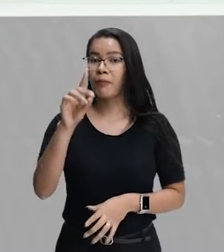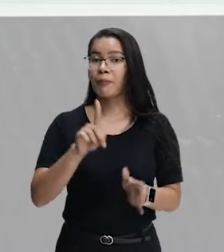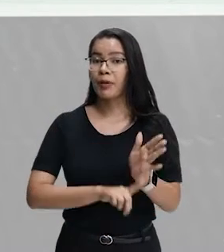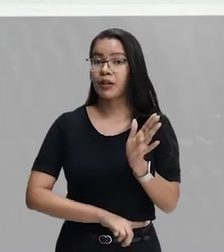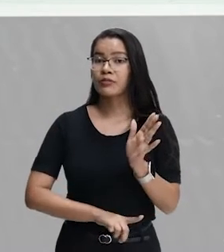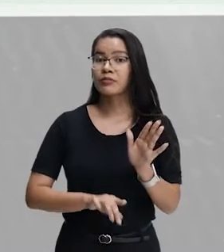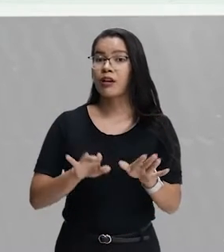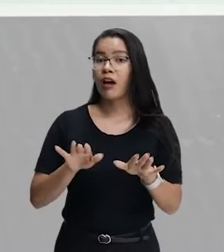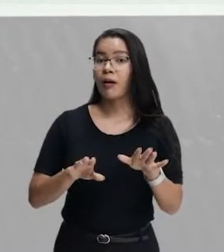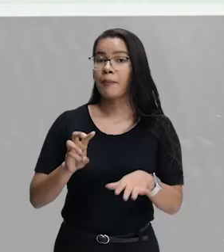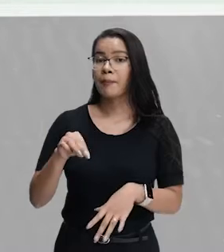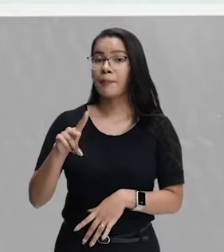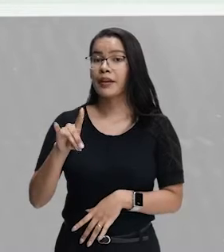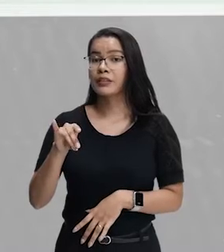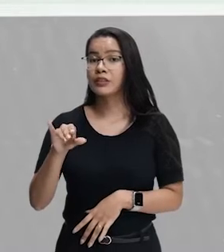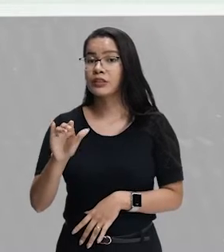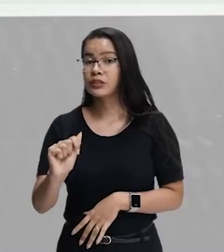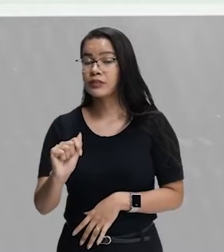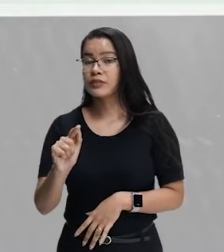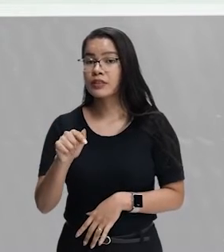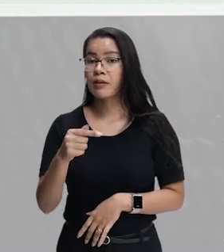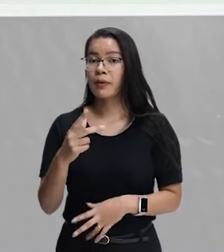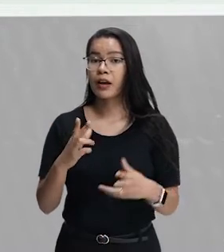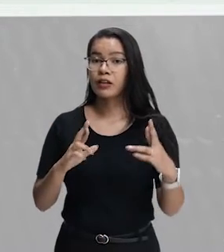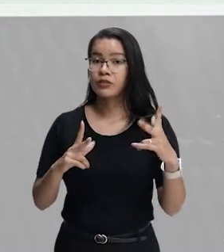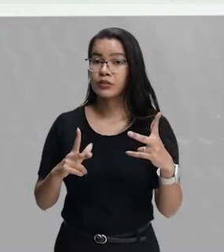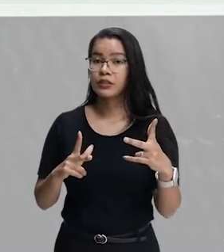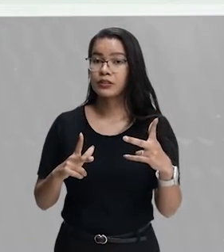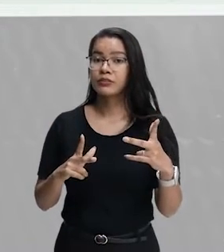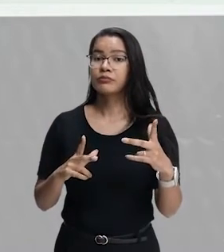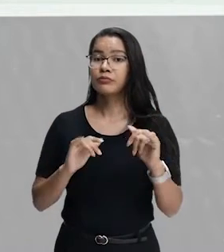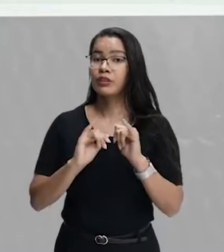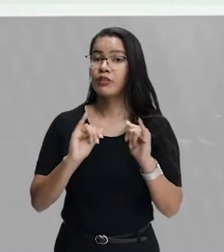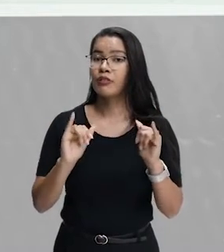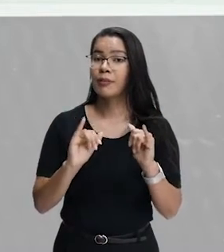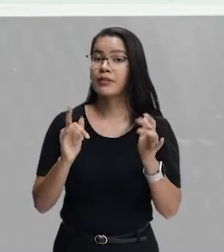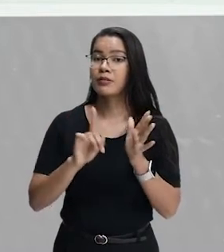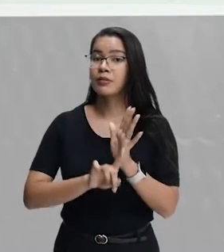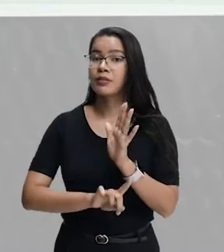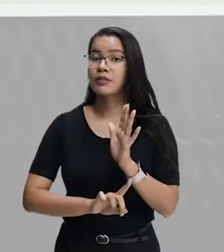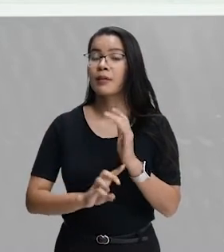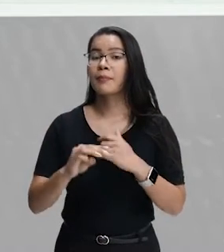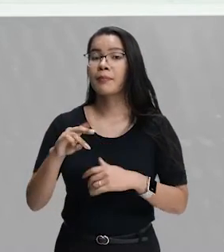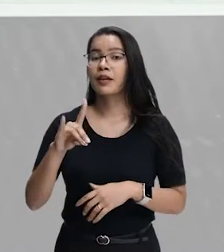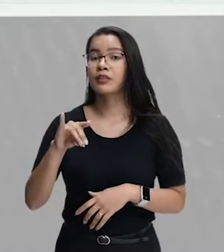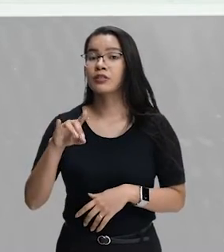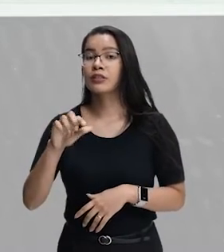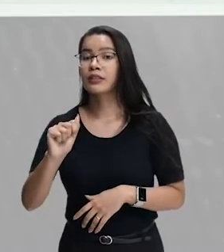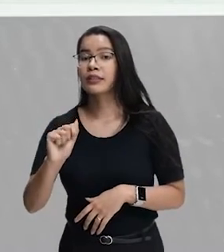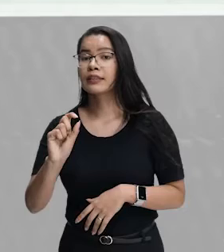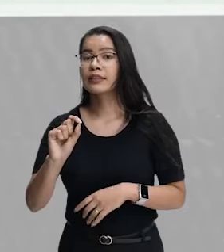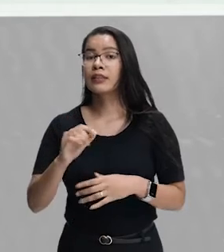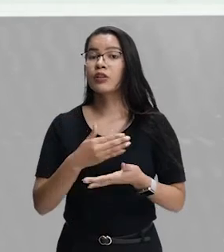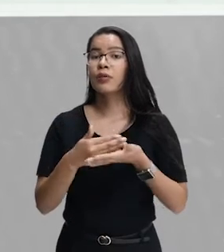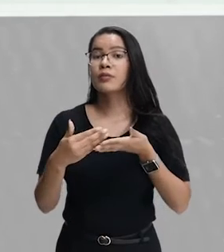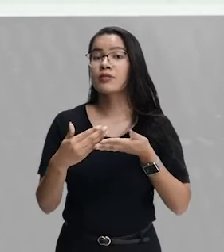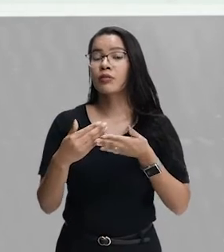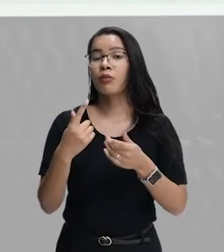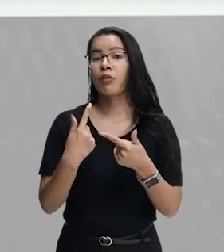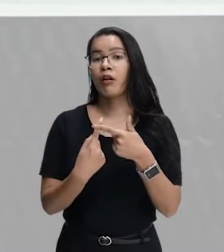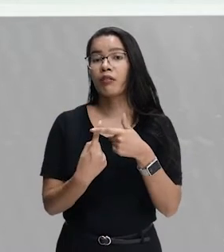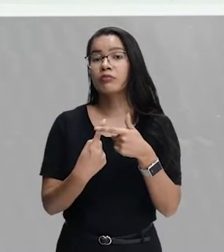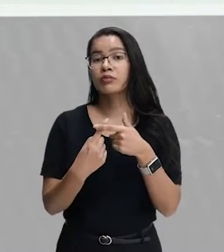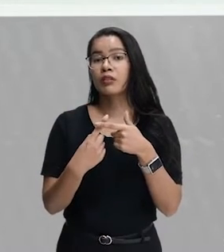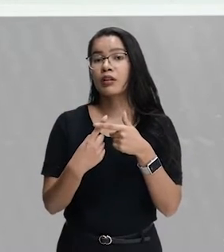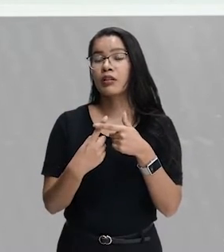a média. Ó. Tá? Você pega a diferença do dado menos a média. A média vai entrar aqui no cálculo, essa diferença elevada